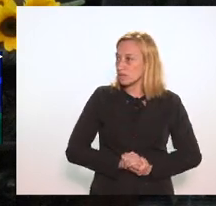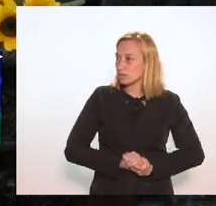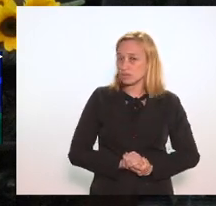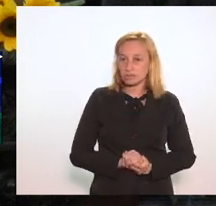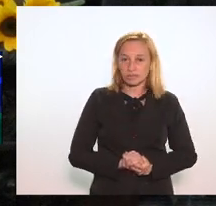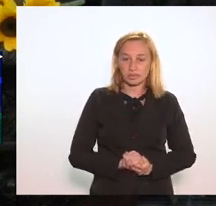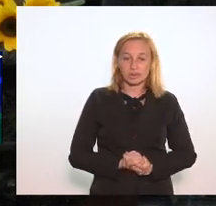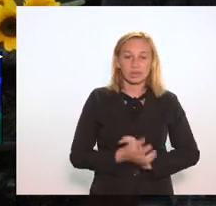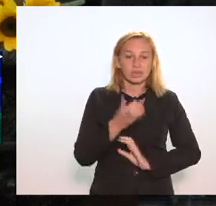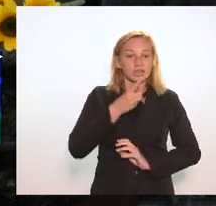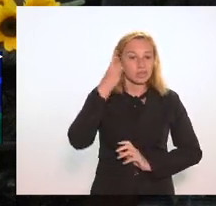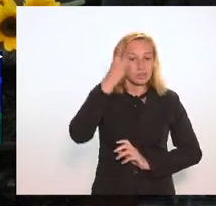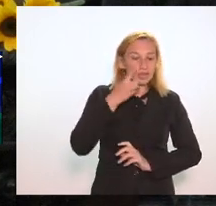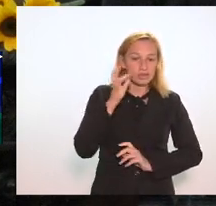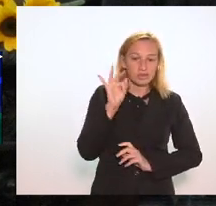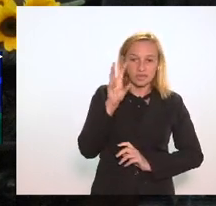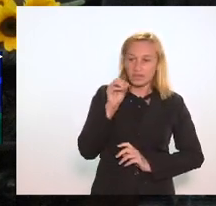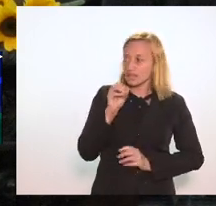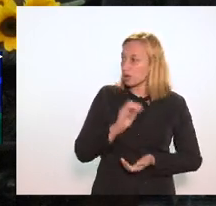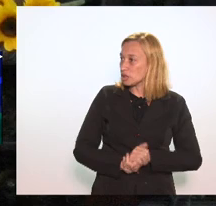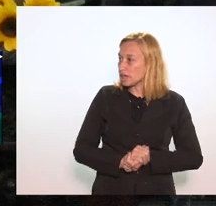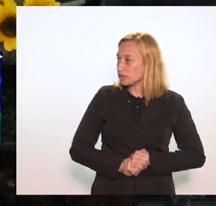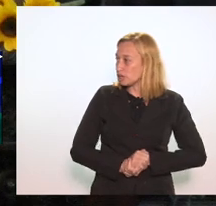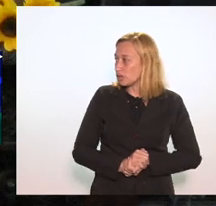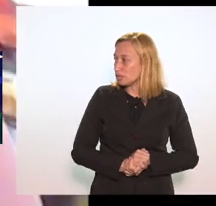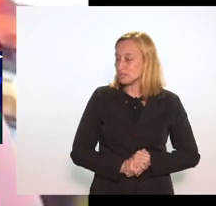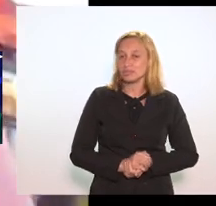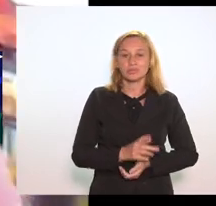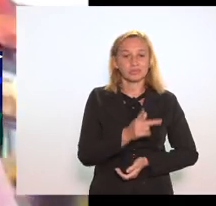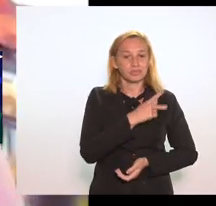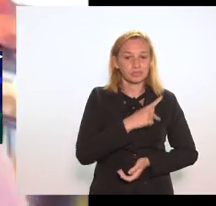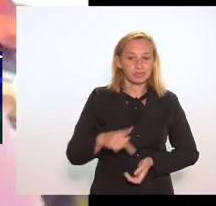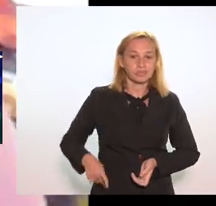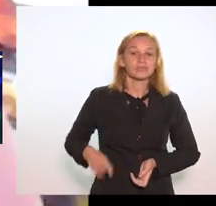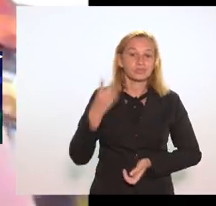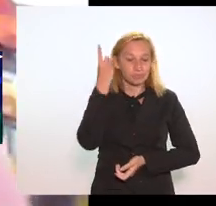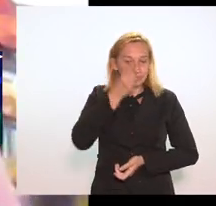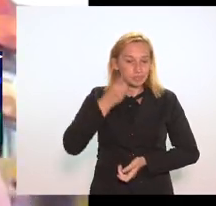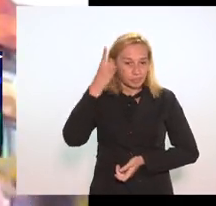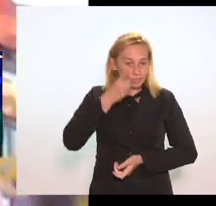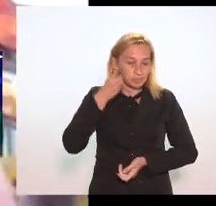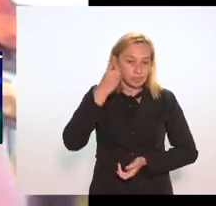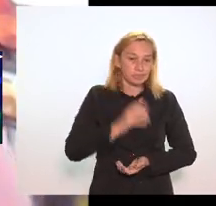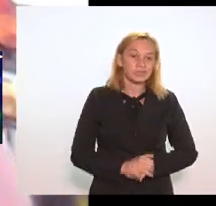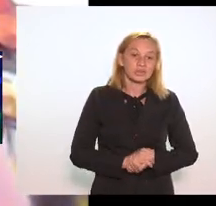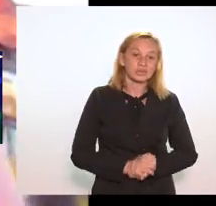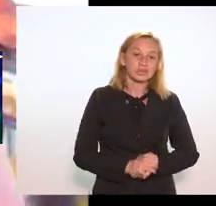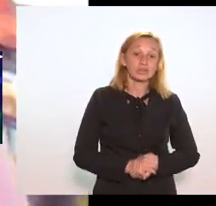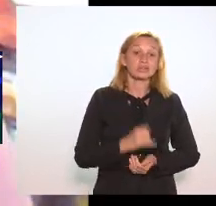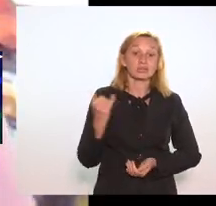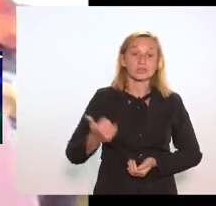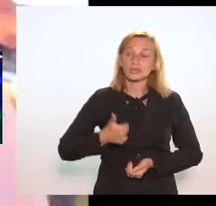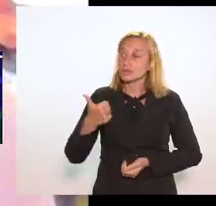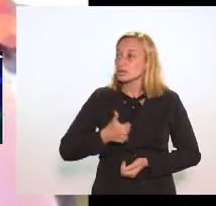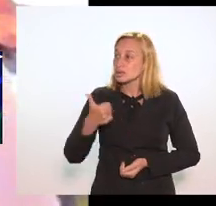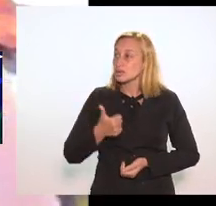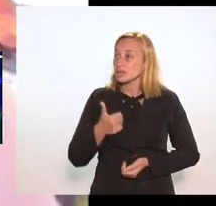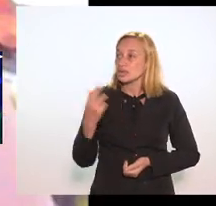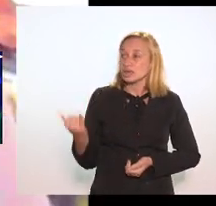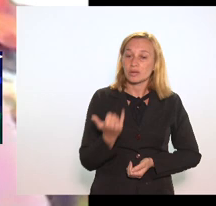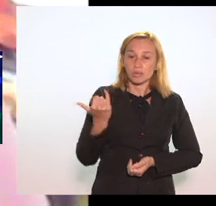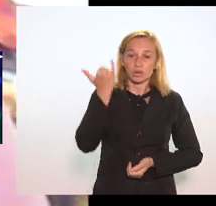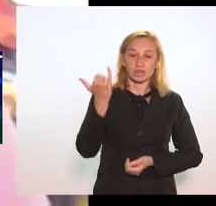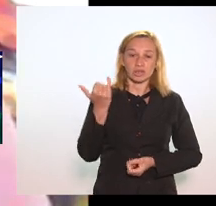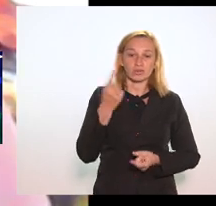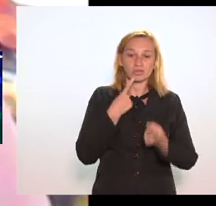o deputado Flávio serafini Presidente deputados e deputadas primeiro lugar é importante destacar que são